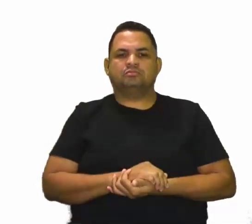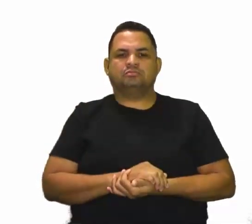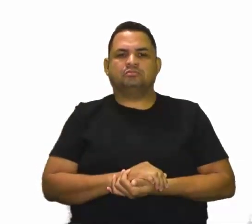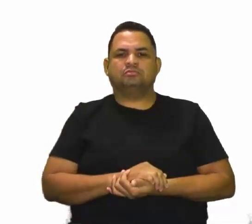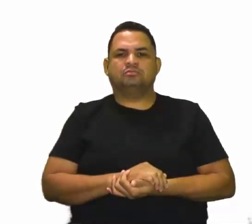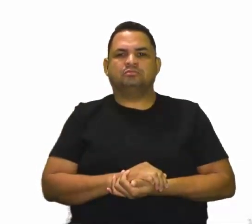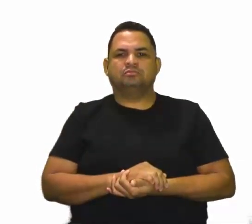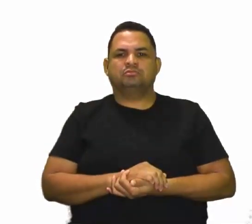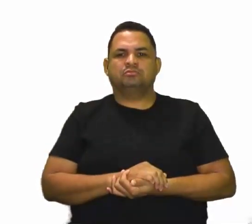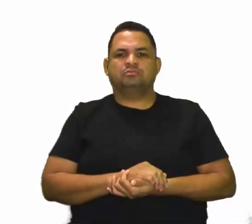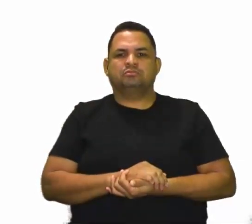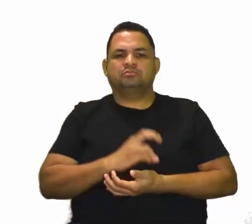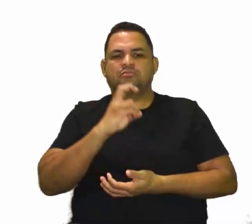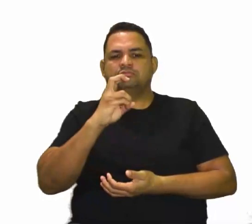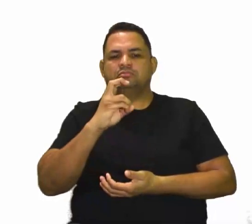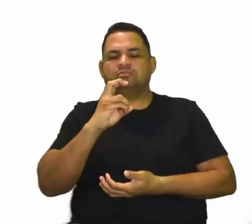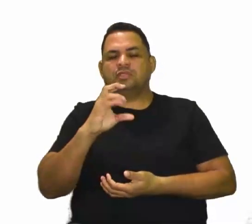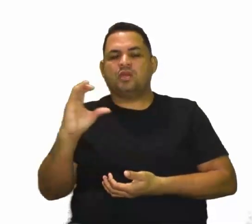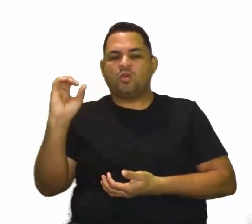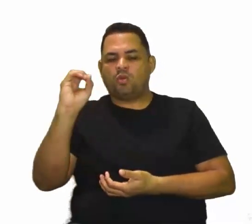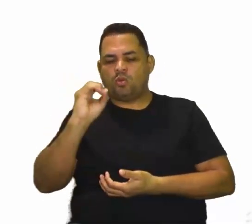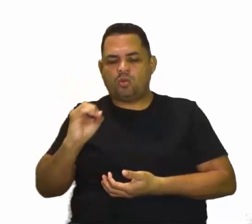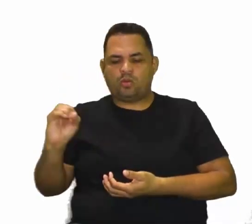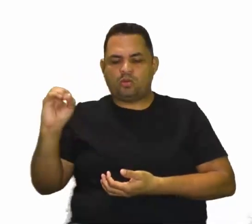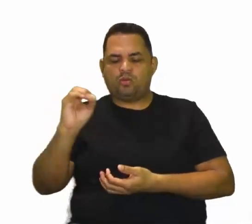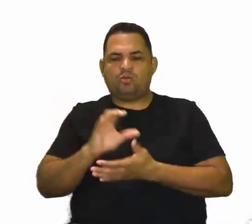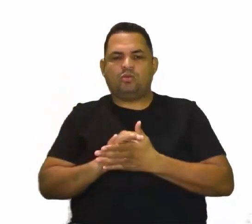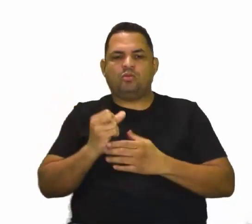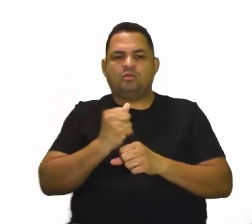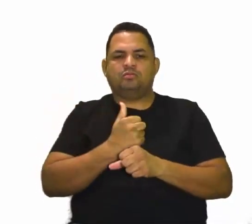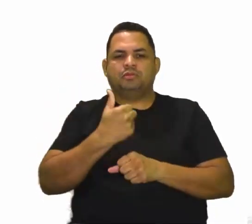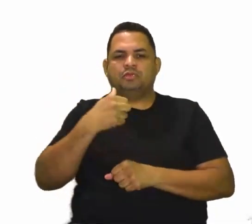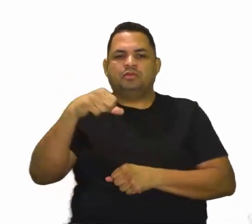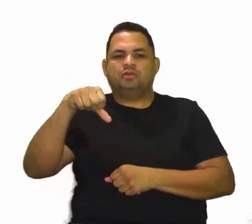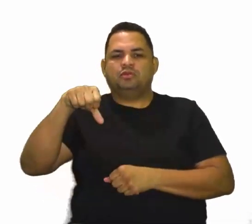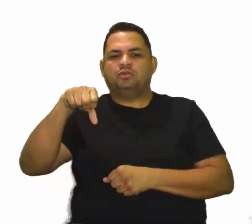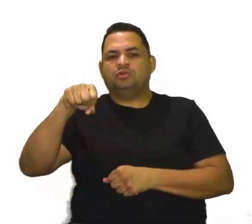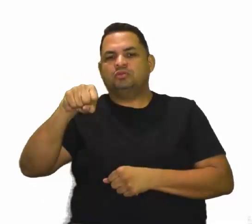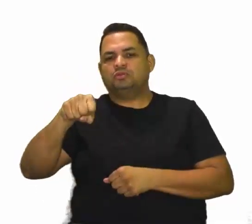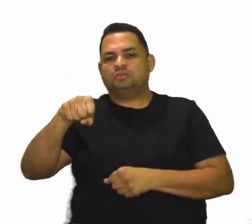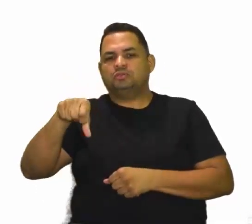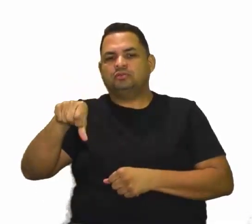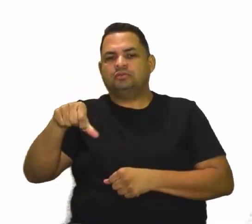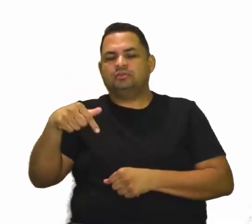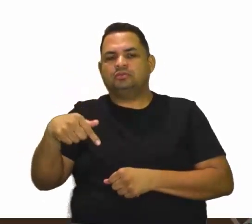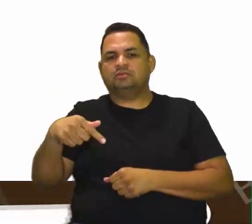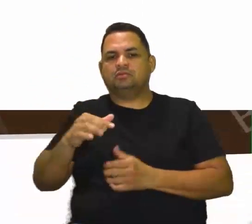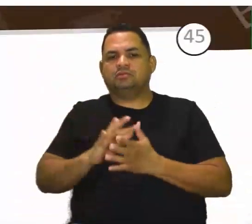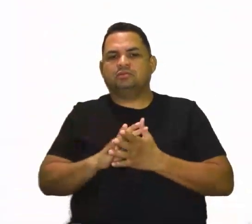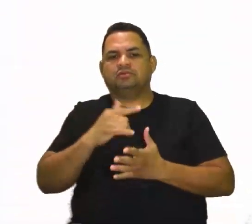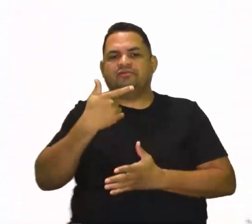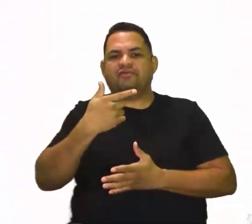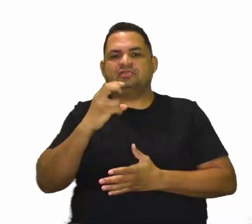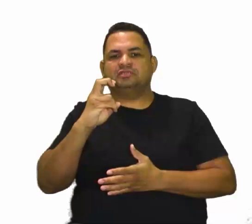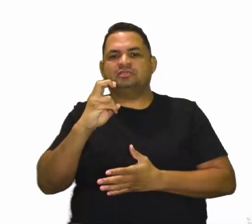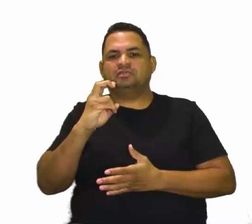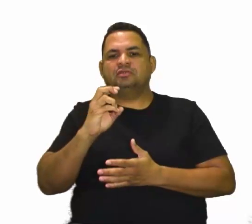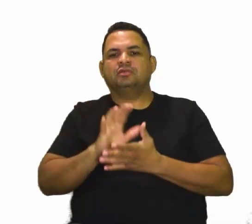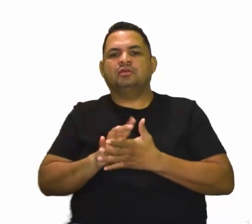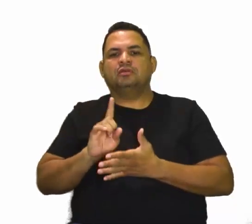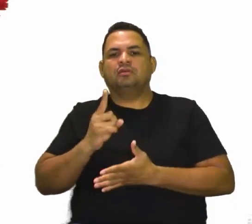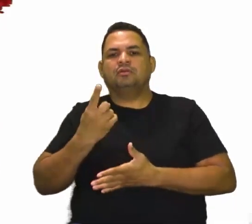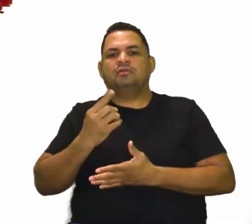aonde ele cai de 5 de outubro de 1897. 25 mil vidas. Vamos para a